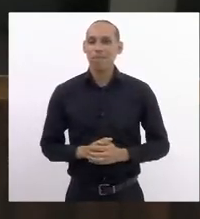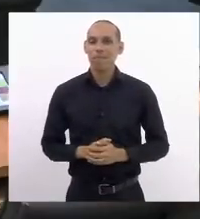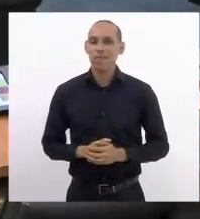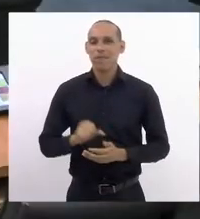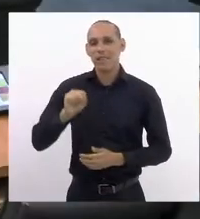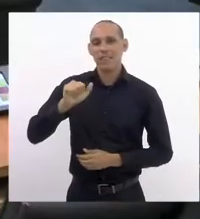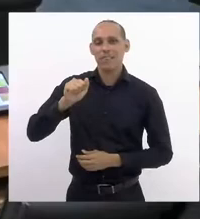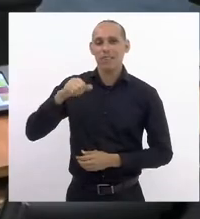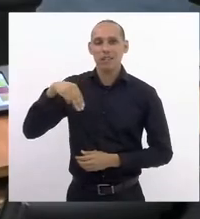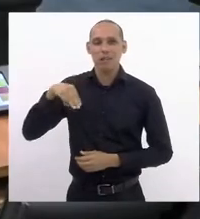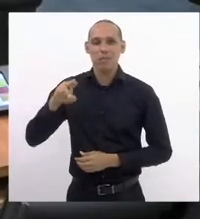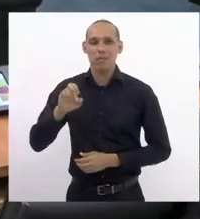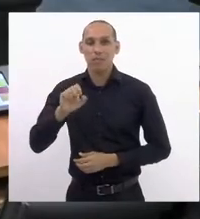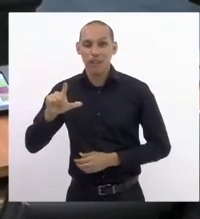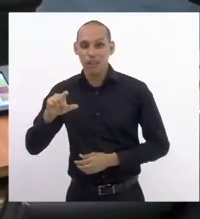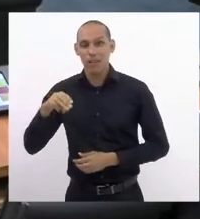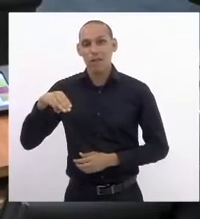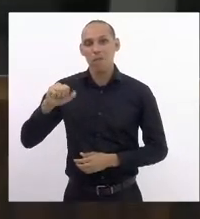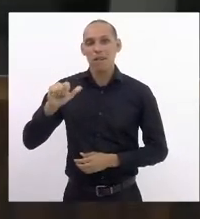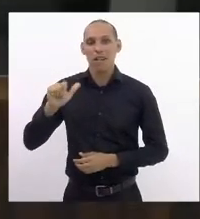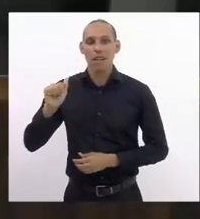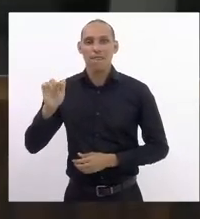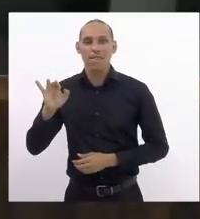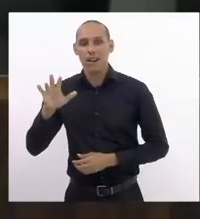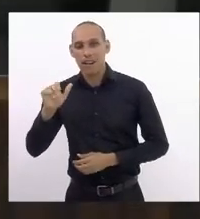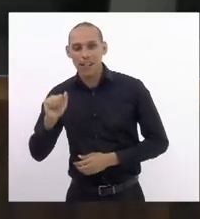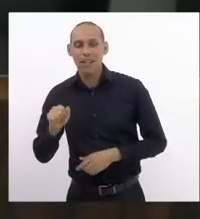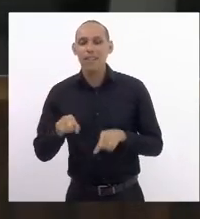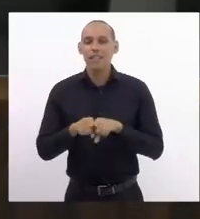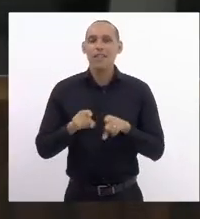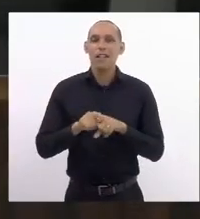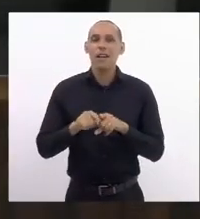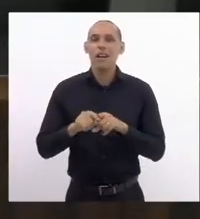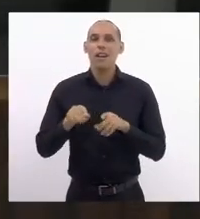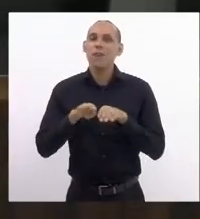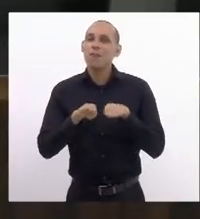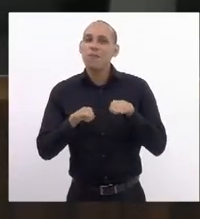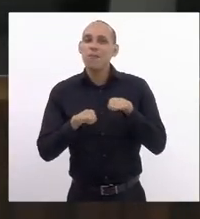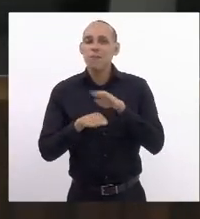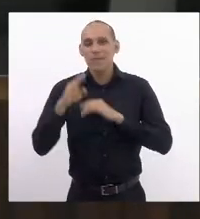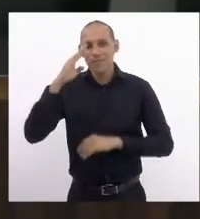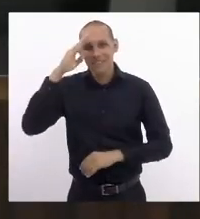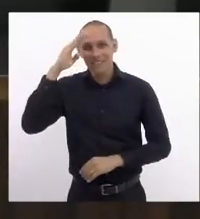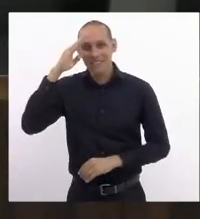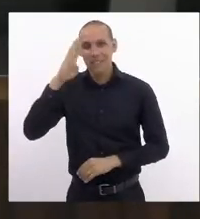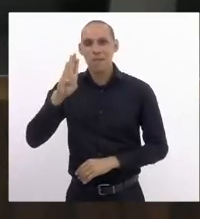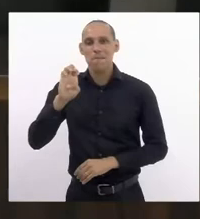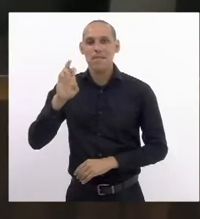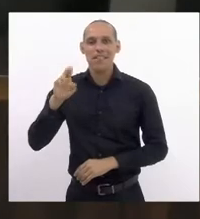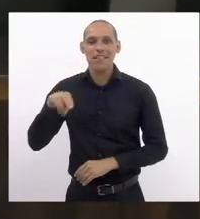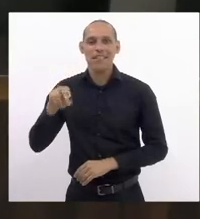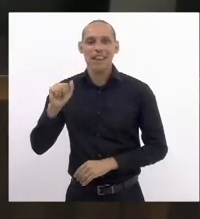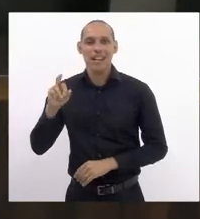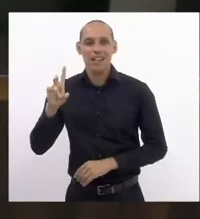Samuel Malafaia, subtenente Bernardo, com um rapazinho do lado.